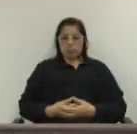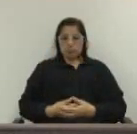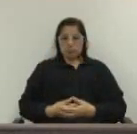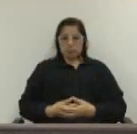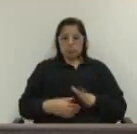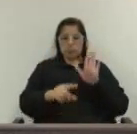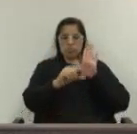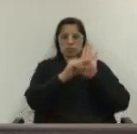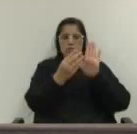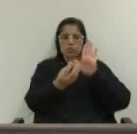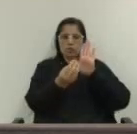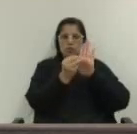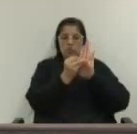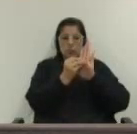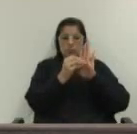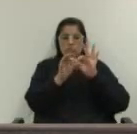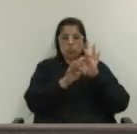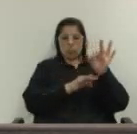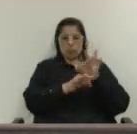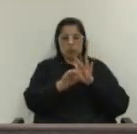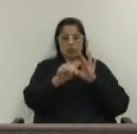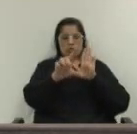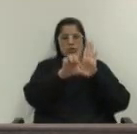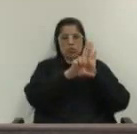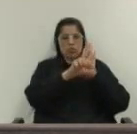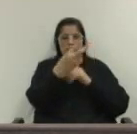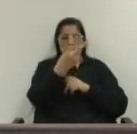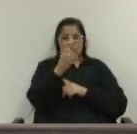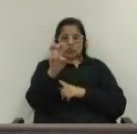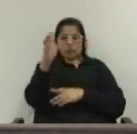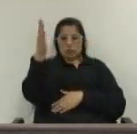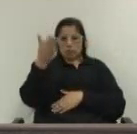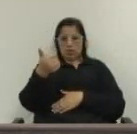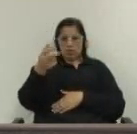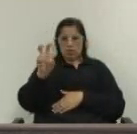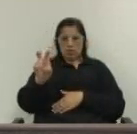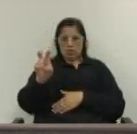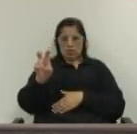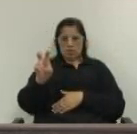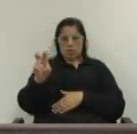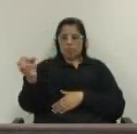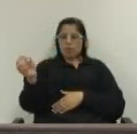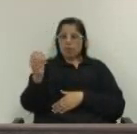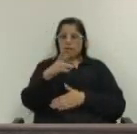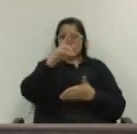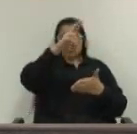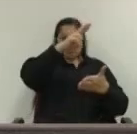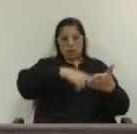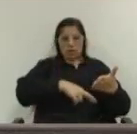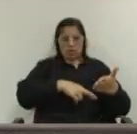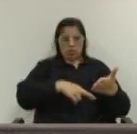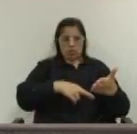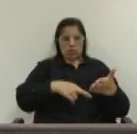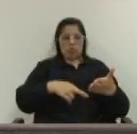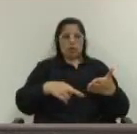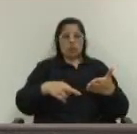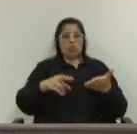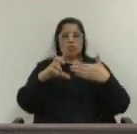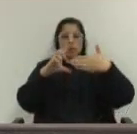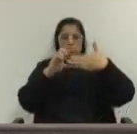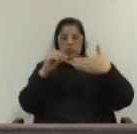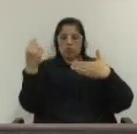Emenda modificativa ao projeto de lei 25/2015, da nova redação ao parágrafo 1º do primeiro artigo